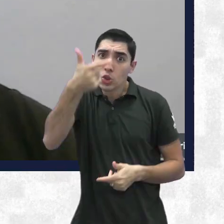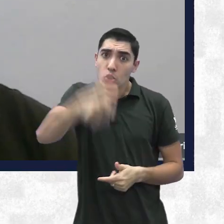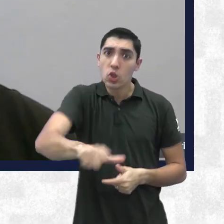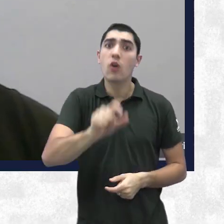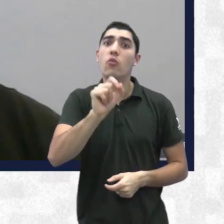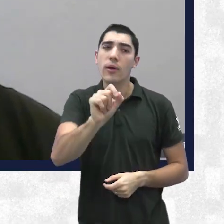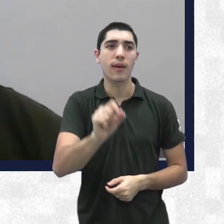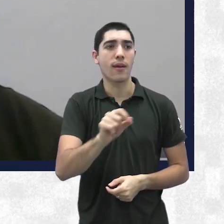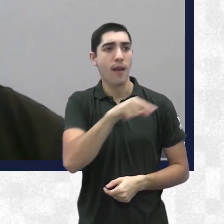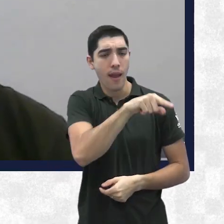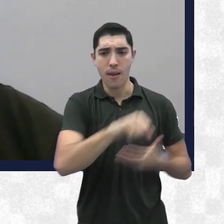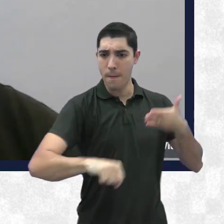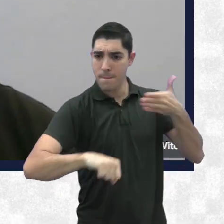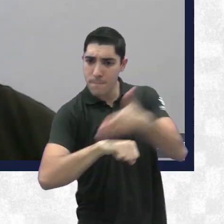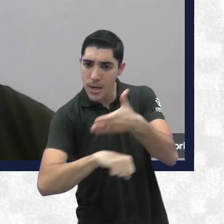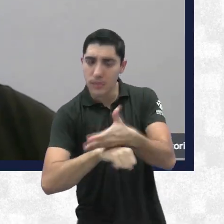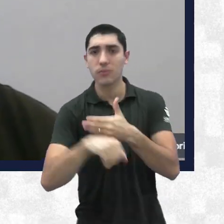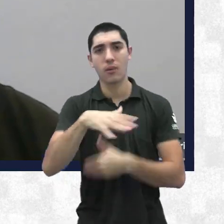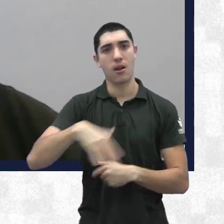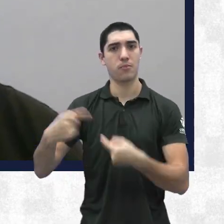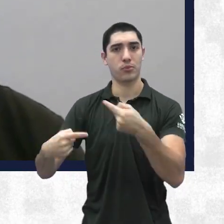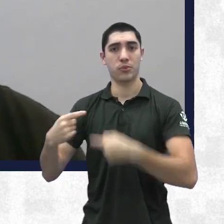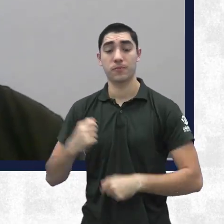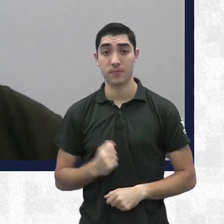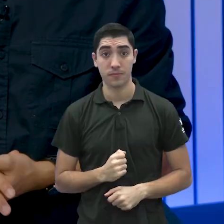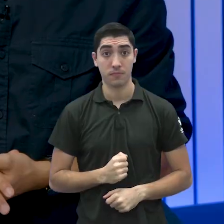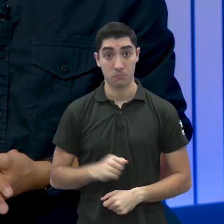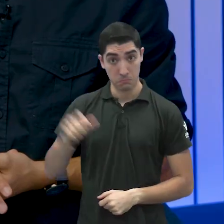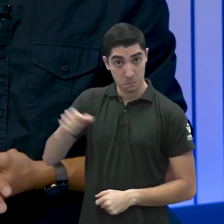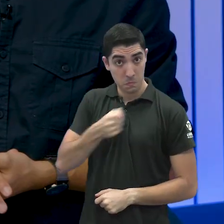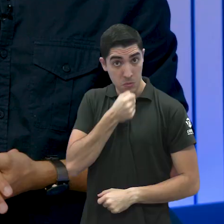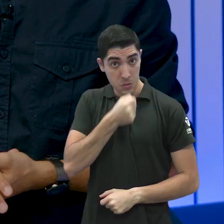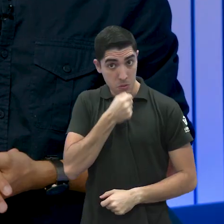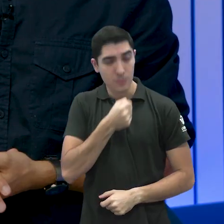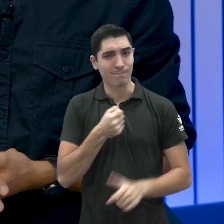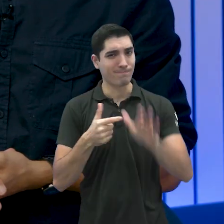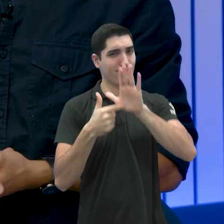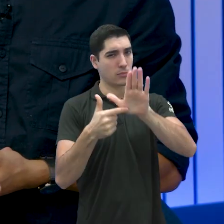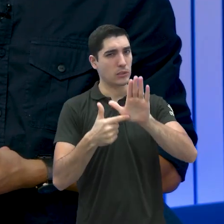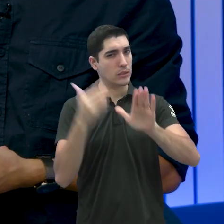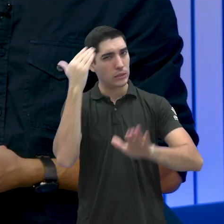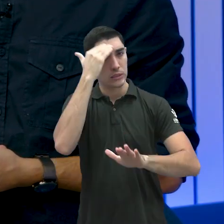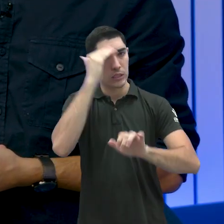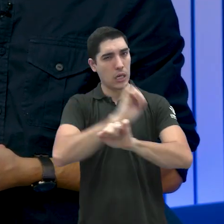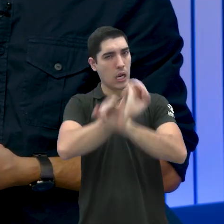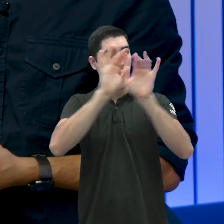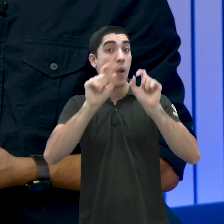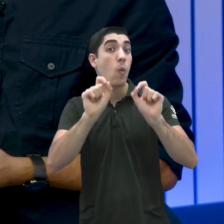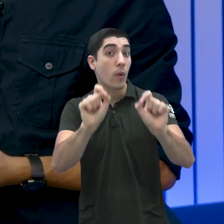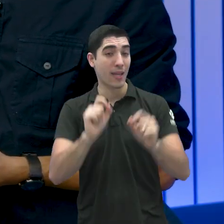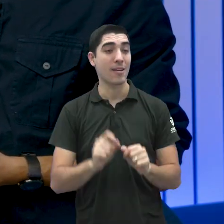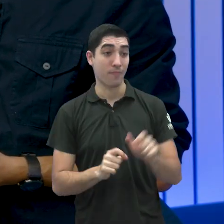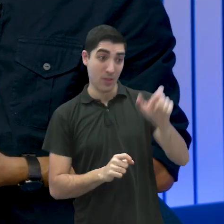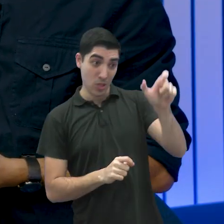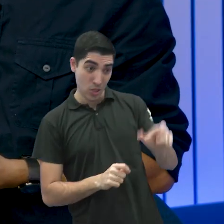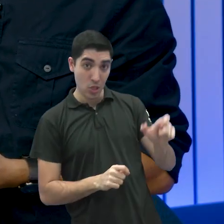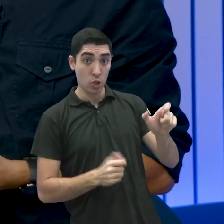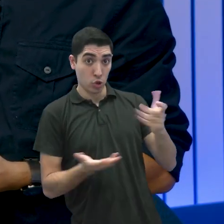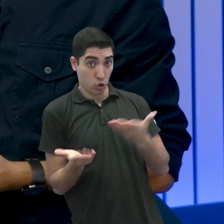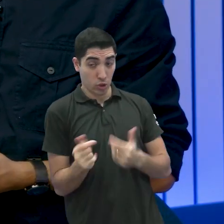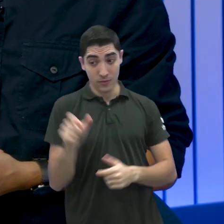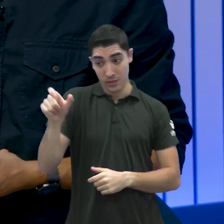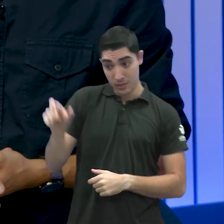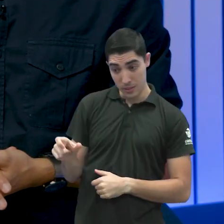se colocar no palco da discussão política. A reportagem ajuda a compreender, né, Matheus, que a relação